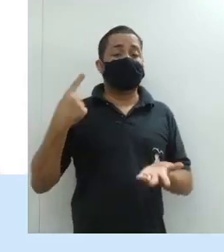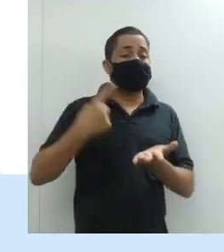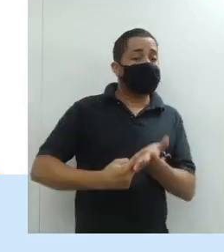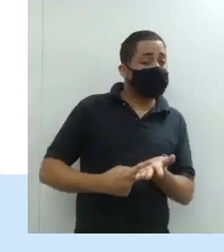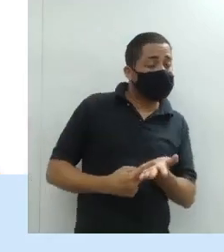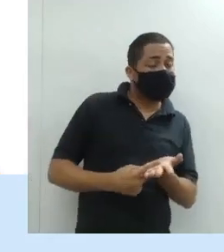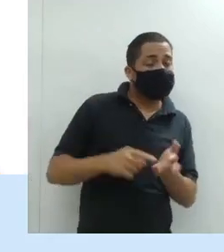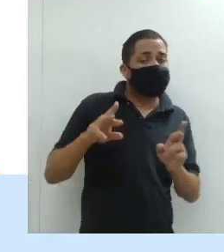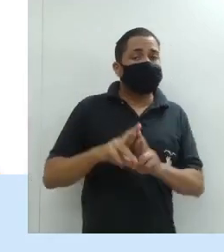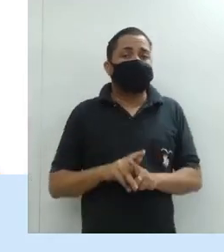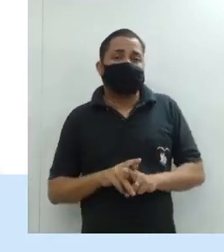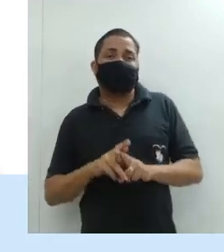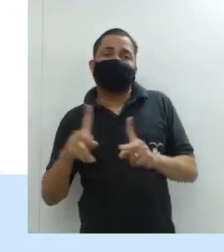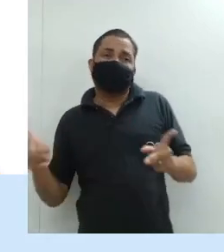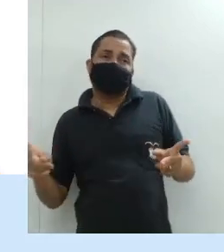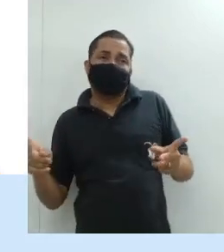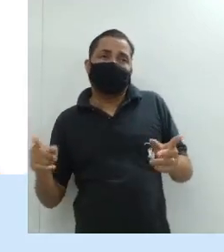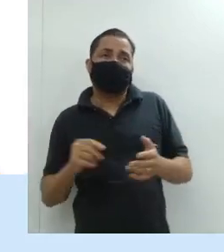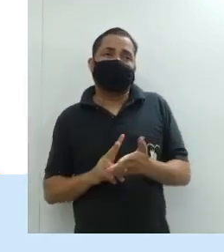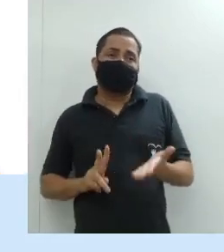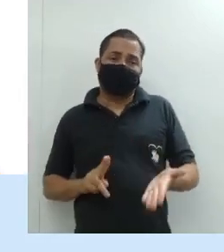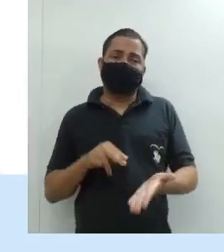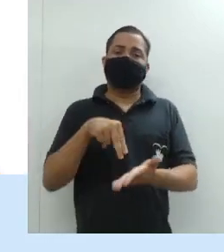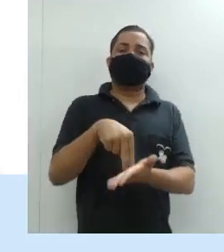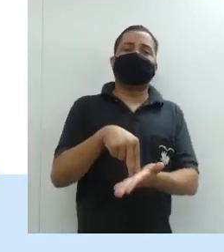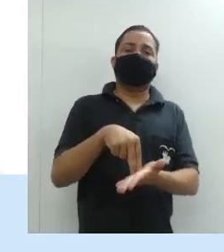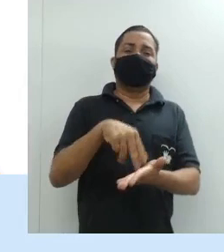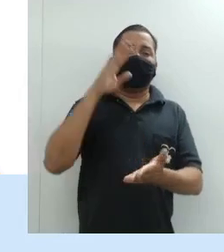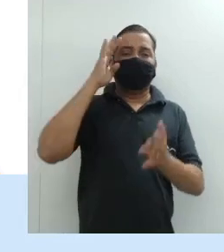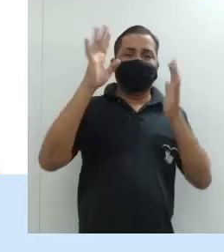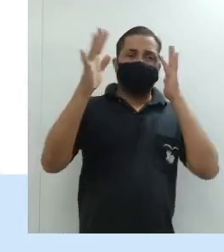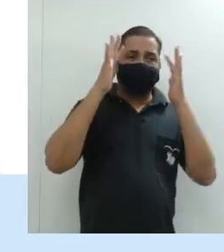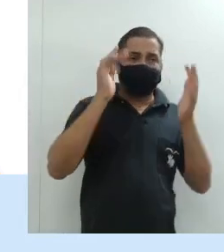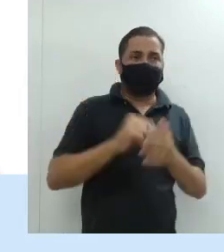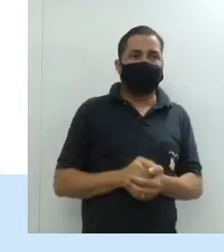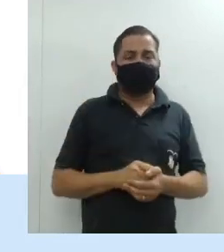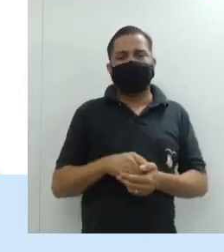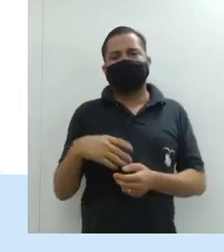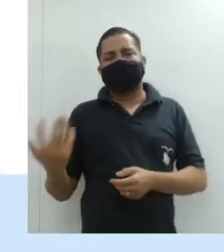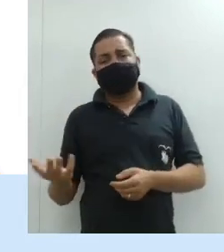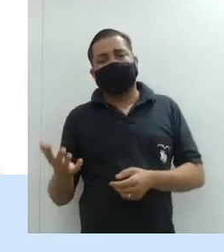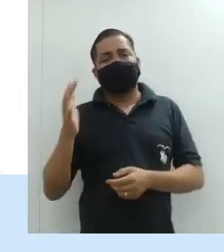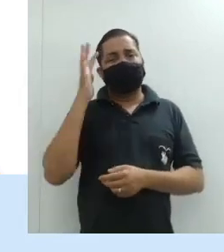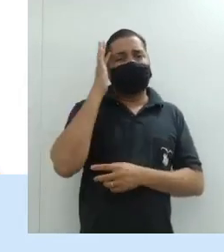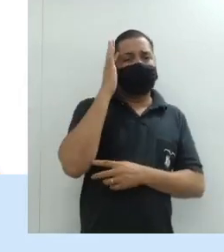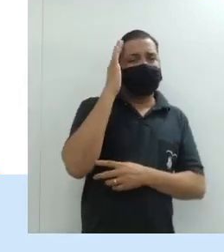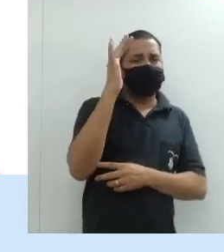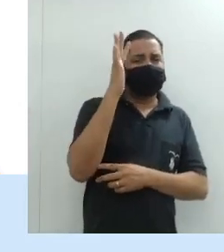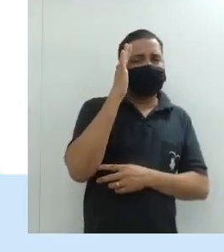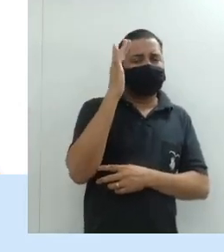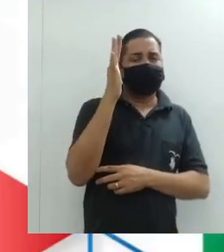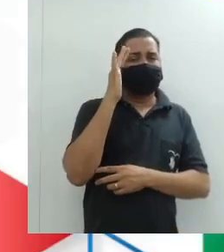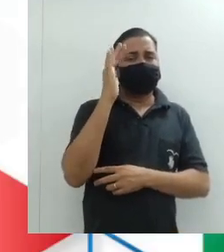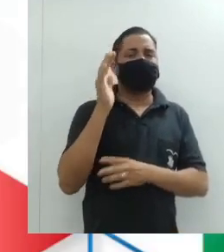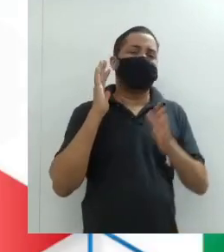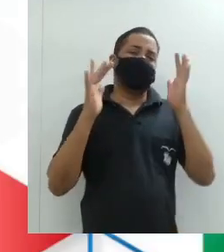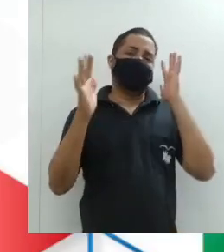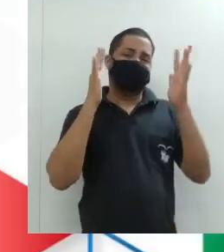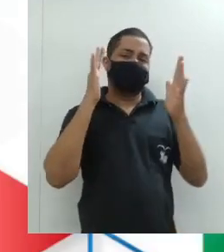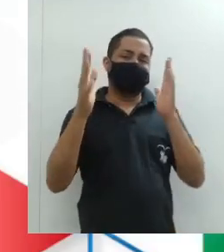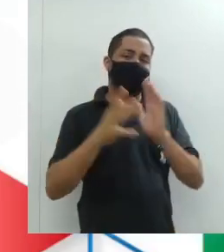definição, a diferença, aliás, entre a atitude filosófica e a reflexão filosófica. Olhem só na